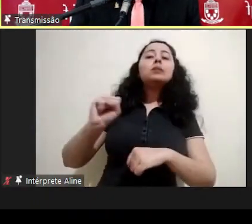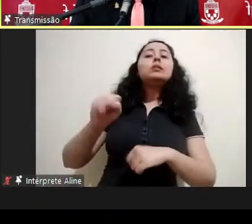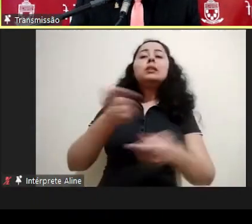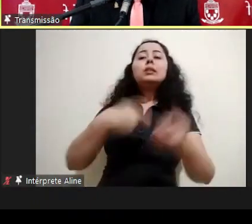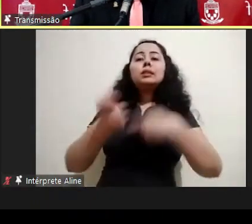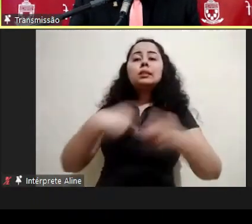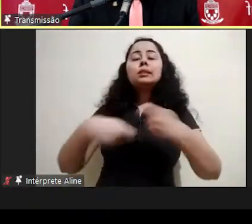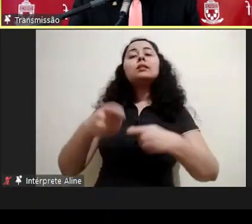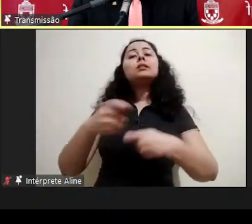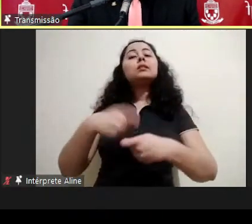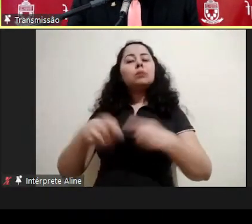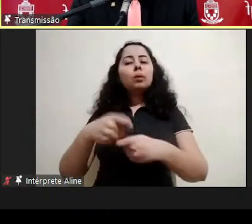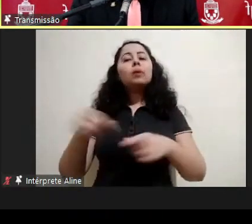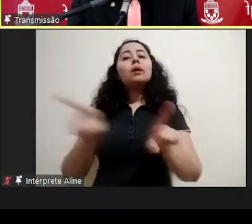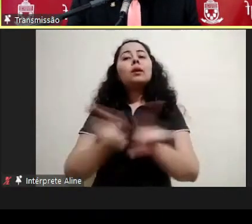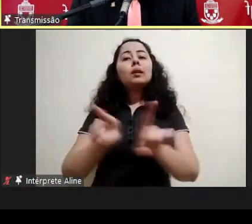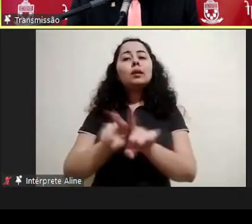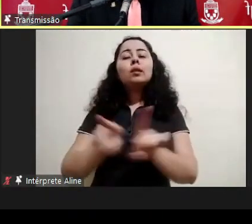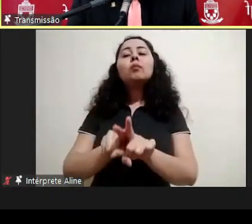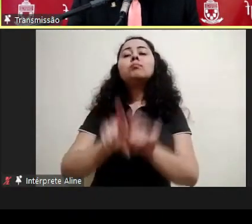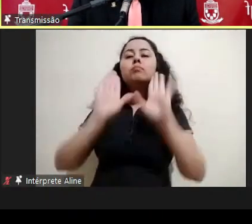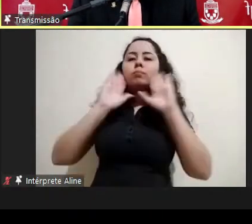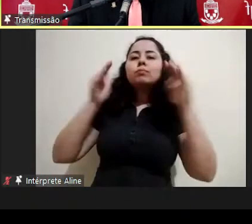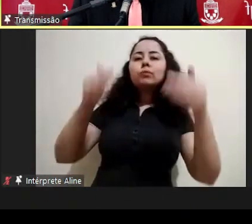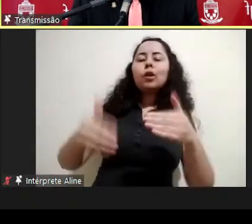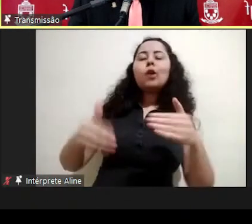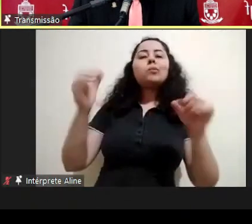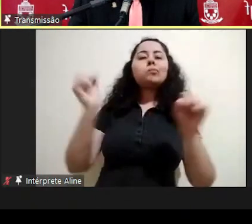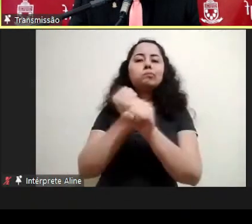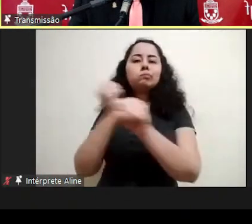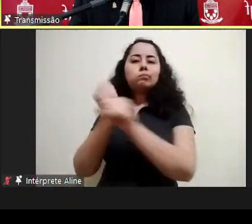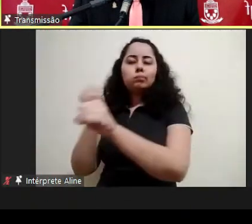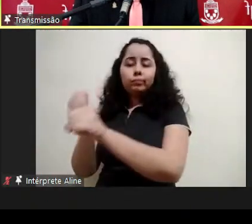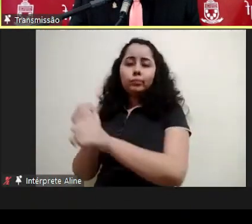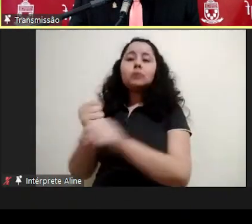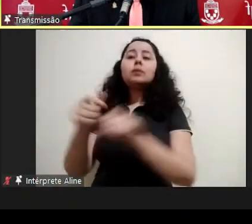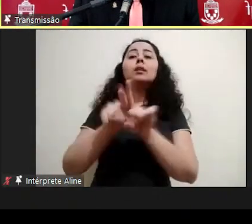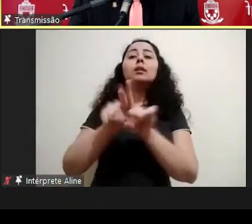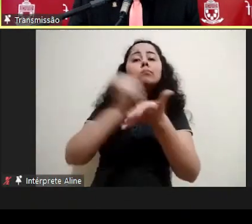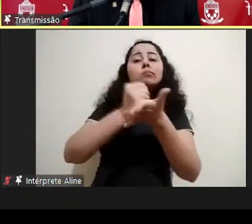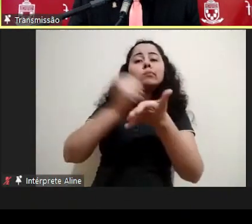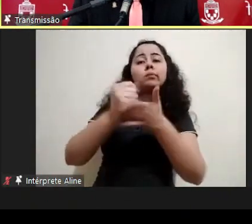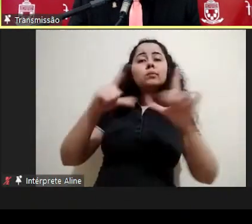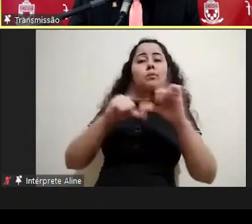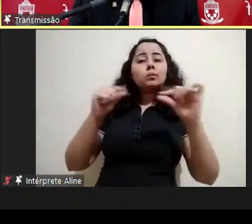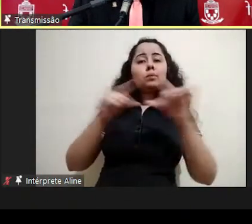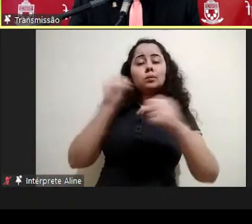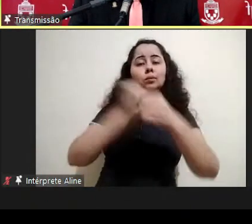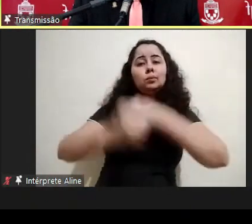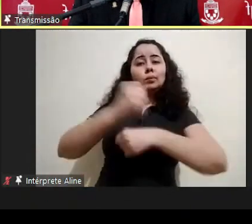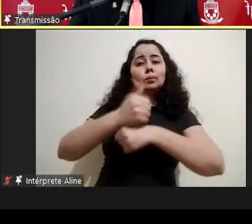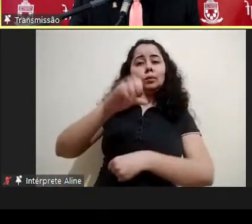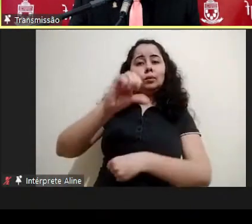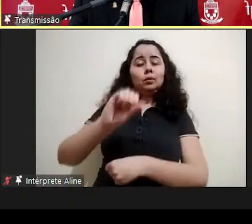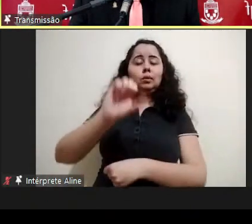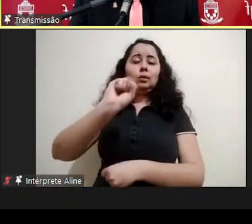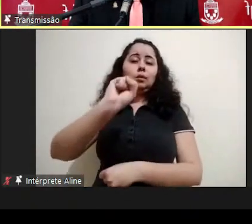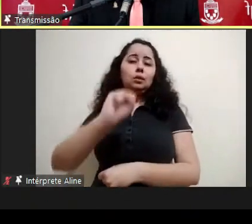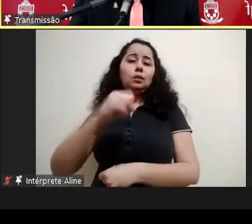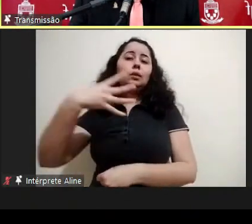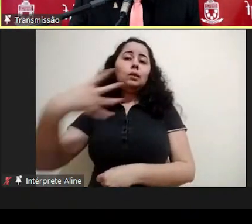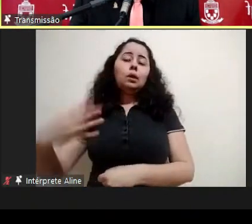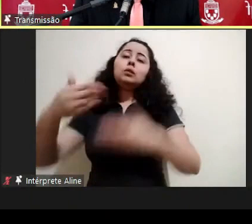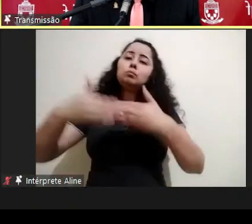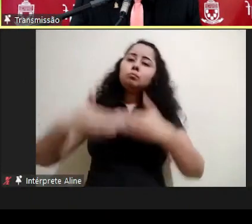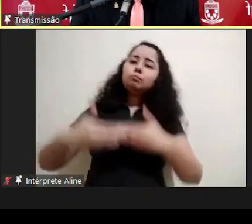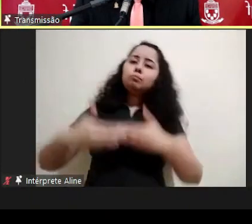construído. Foi contratado pela UFJF em 1984 e, desde então, permanece atuando como servidor